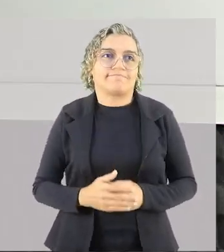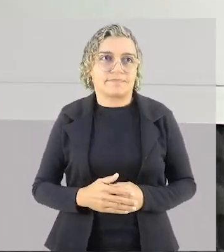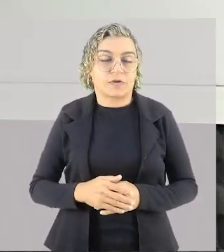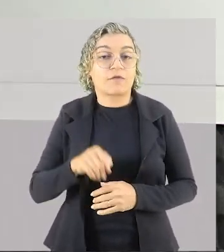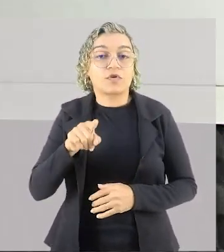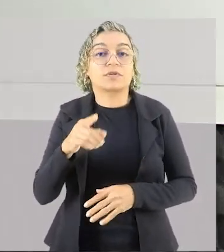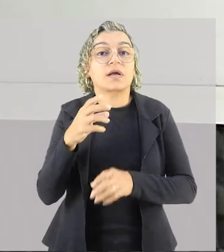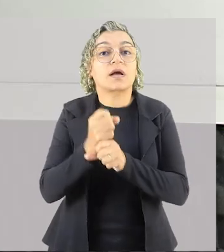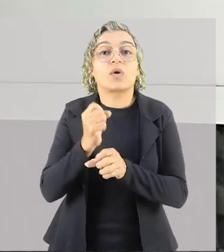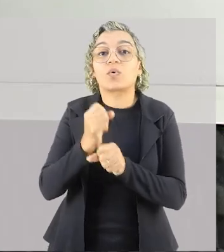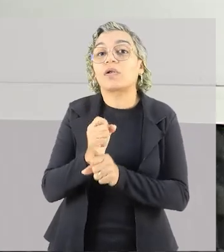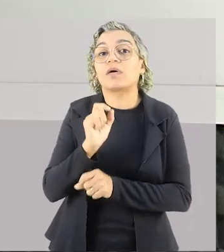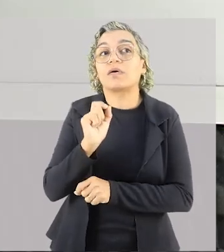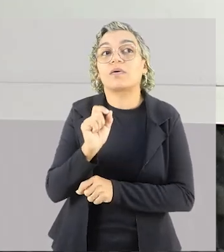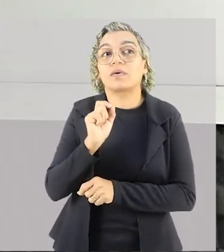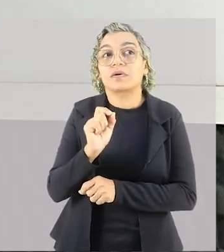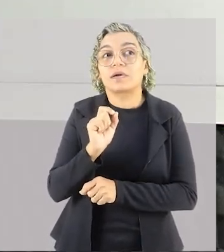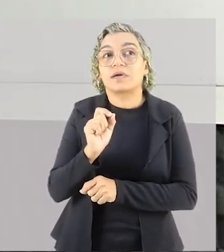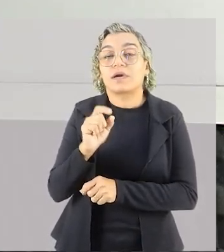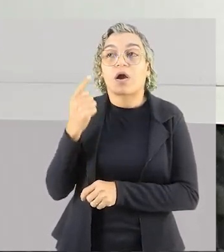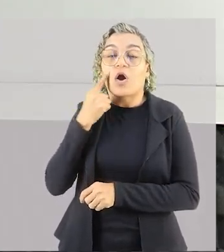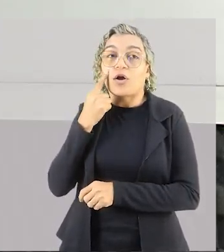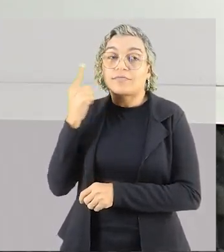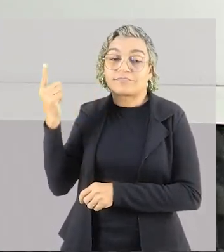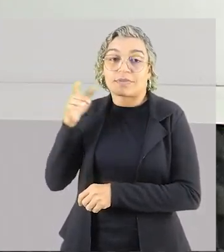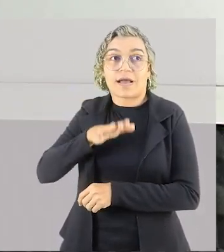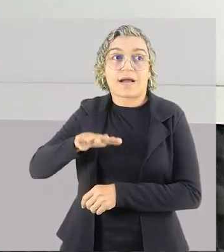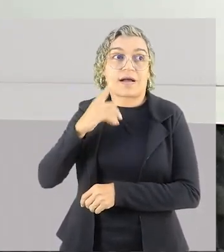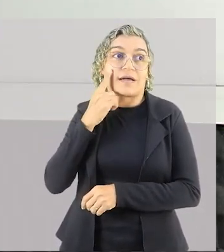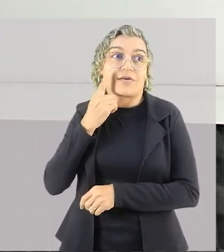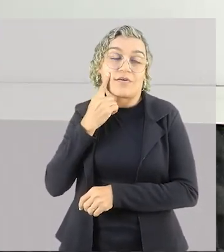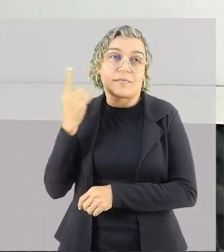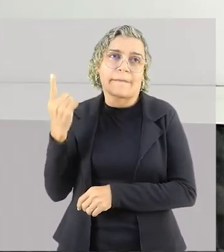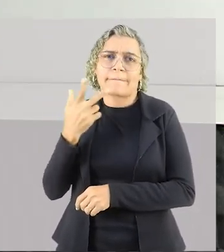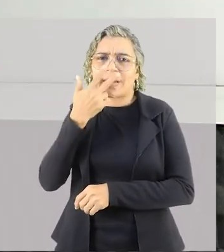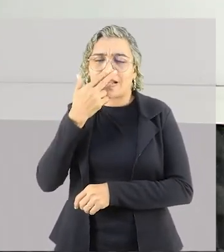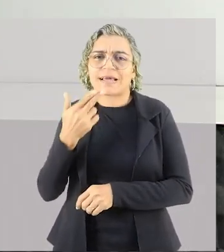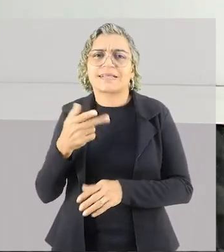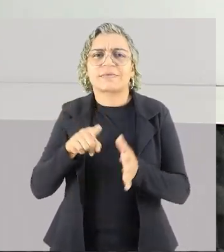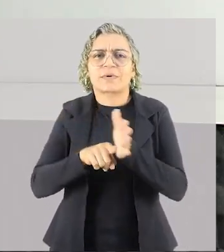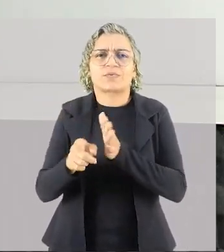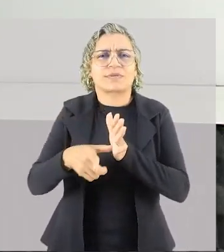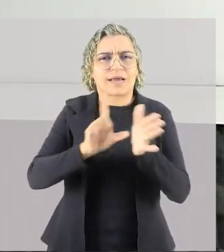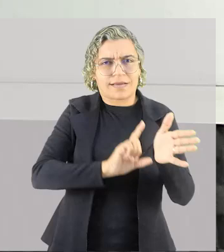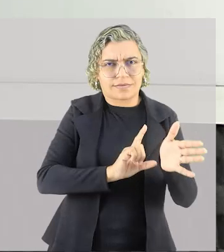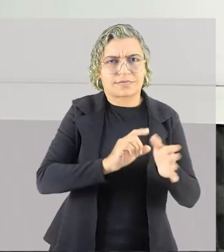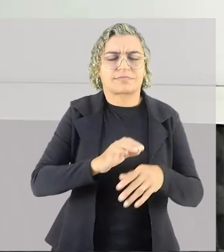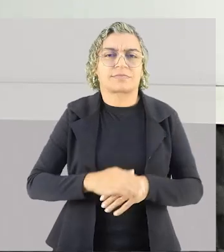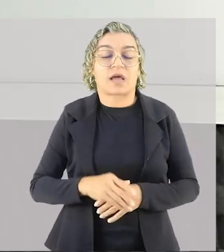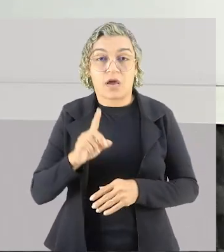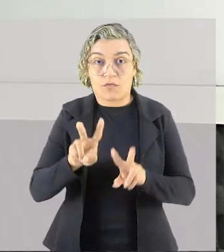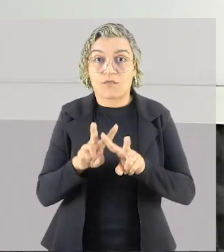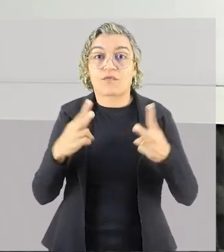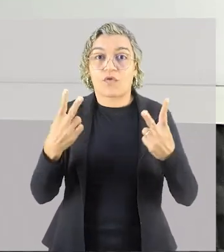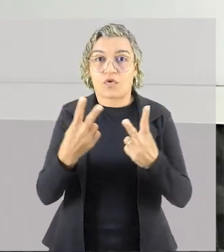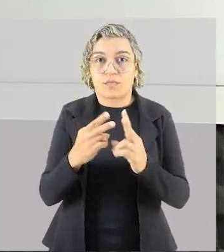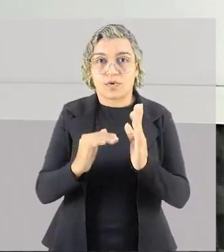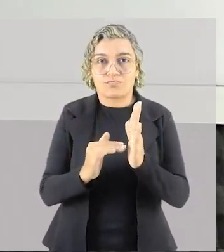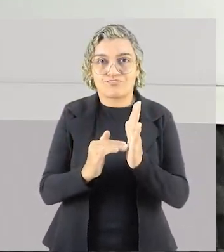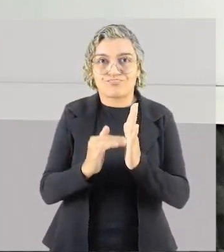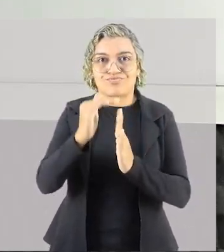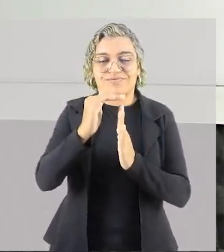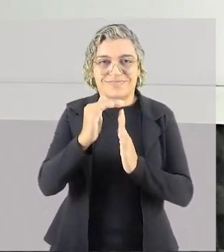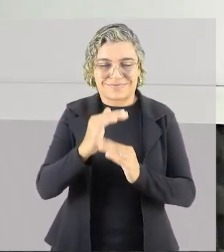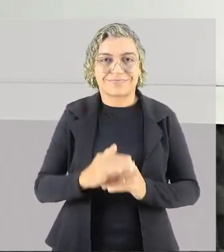Você vai calcular, turma, exatamente essa parte aqui, ó. Bem parecido com essa questão aqui, ó. Você vai colocar o volume que se deslocou, né?